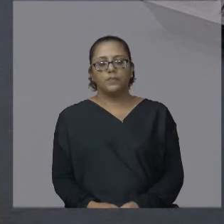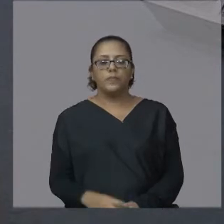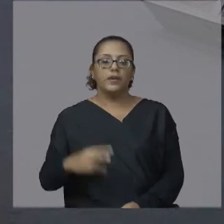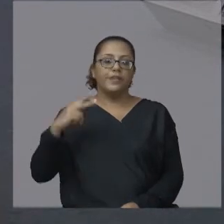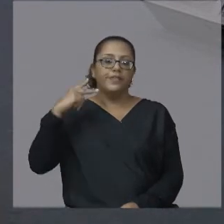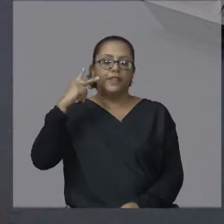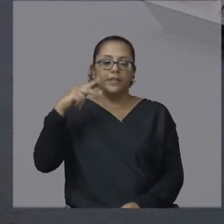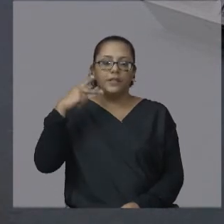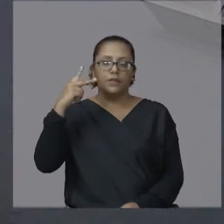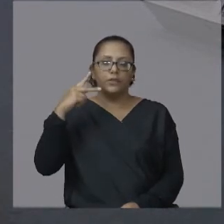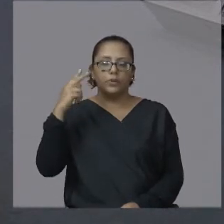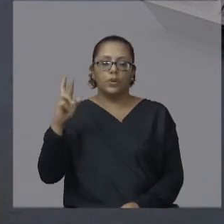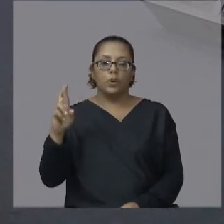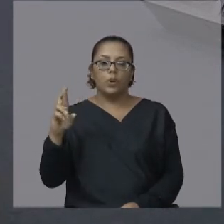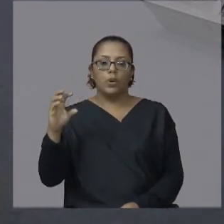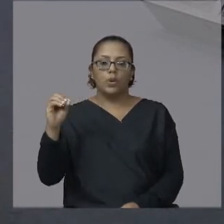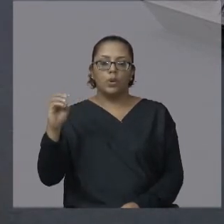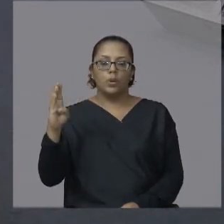Vereador Roberto do Eleven.